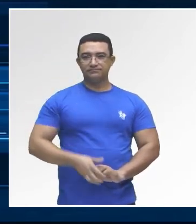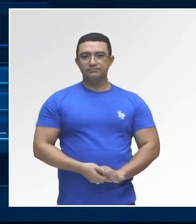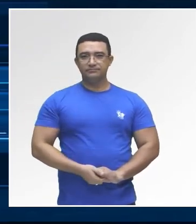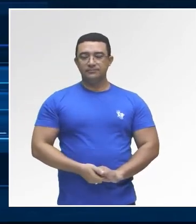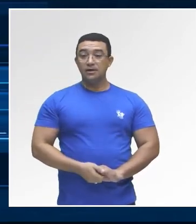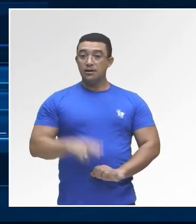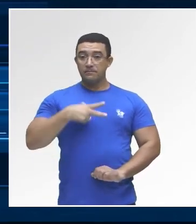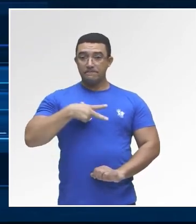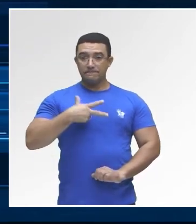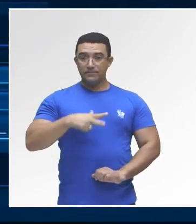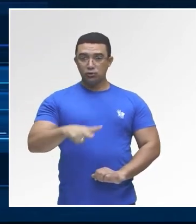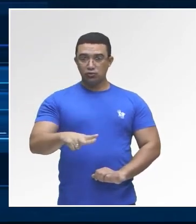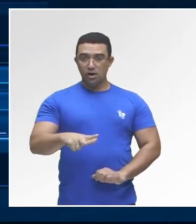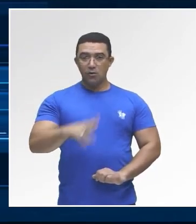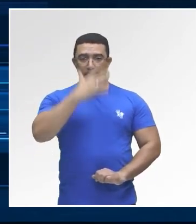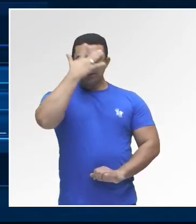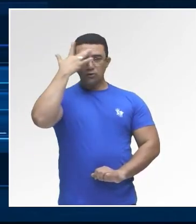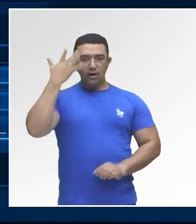Portugal,